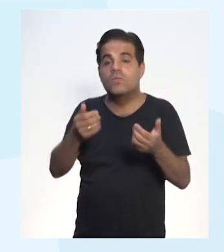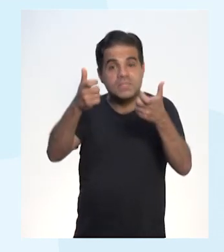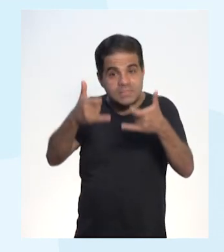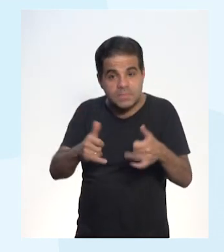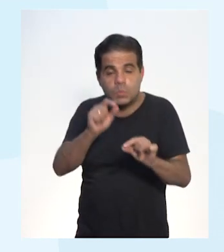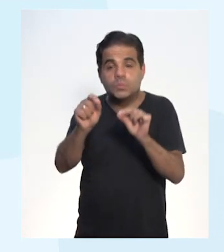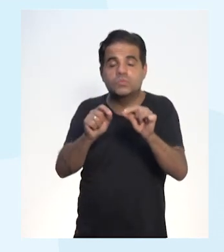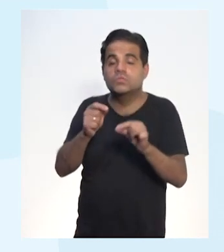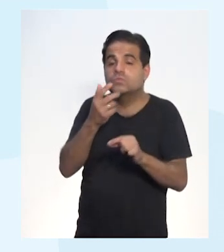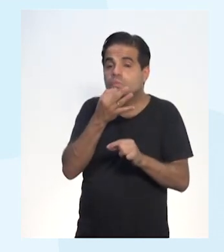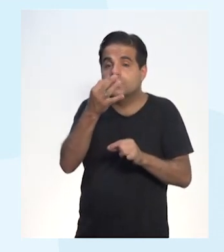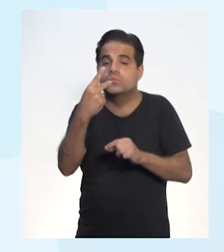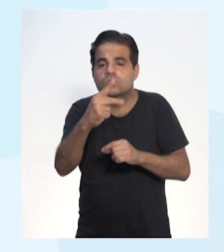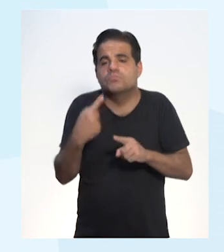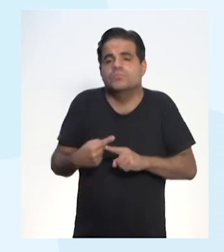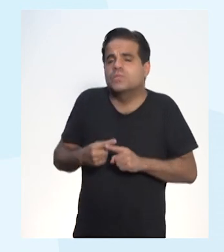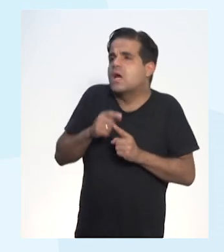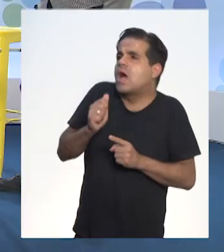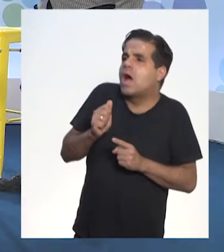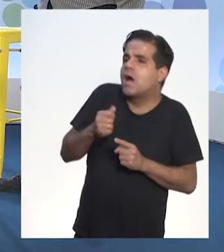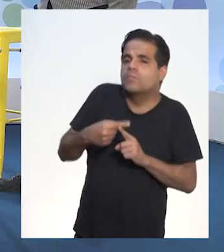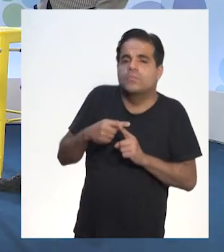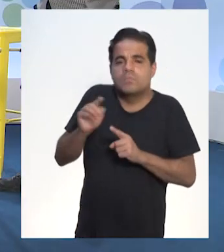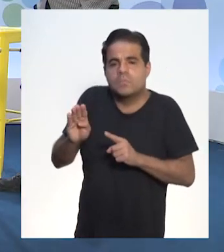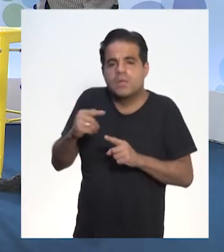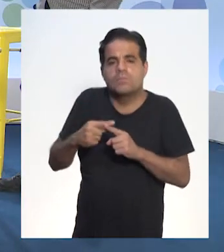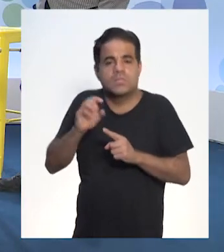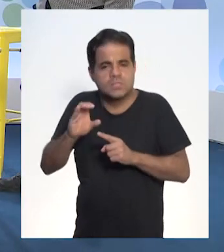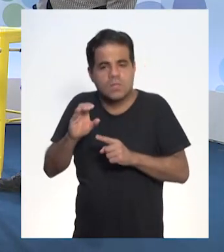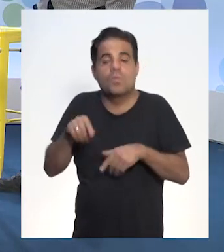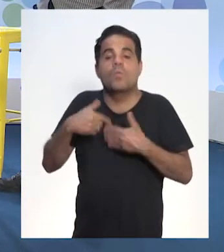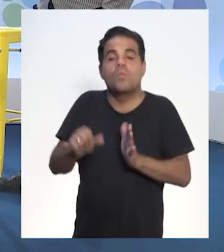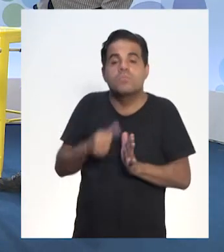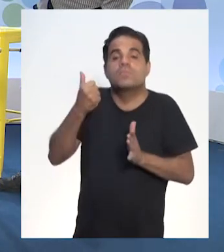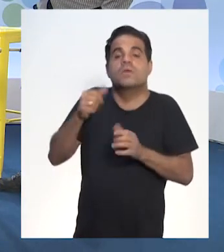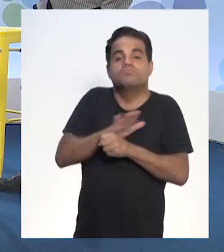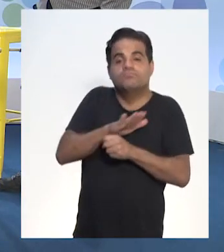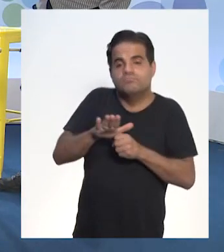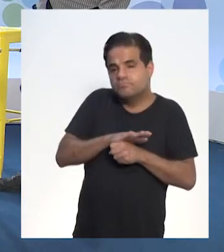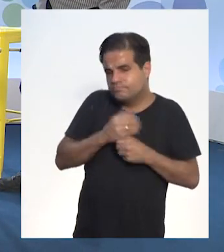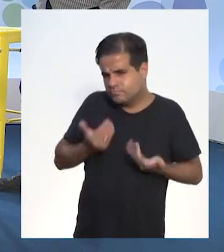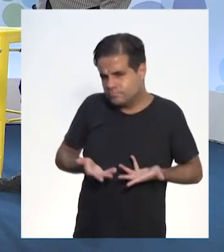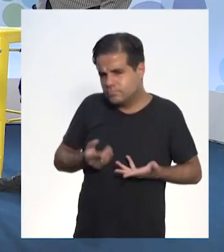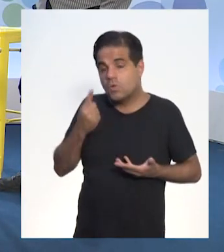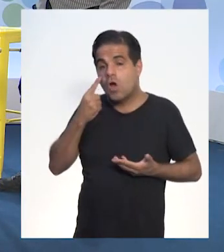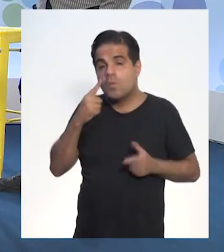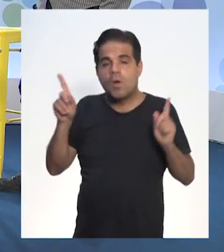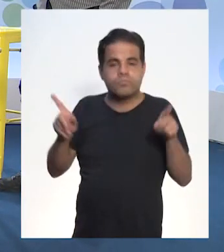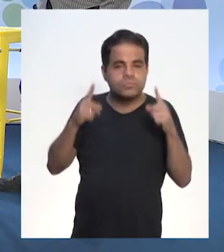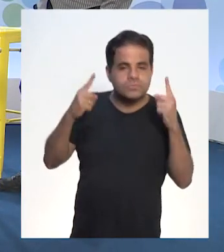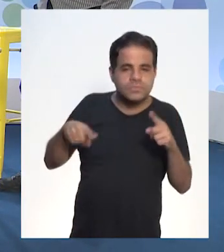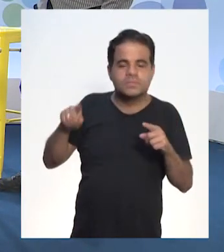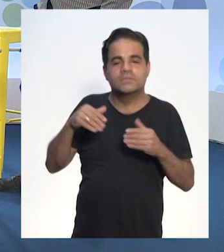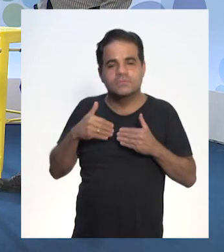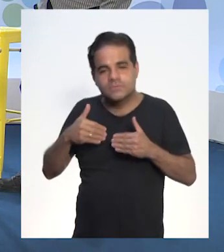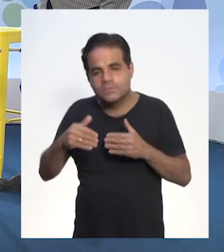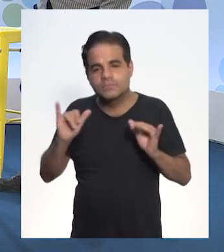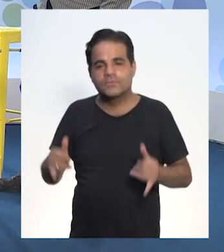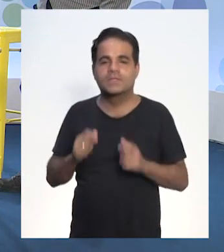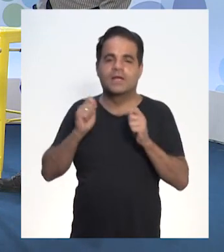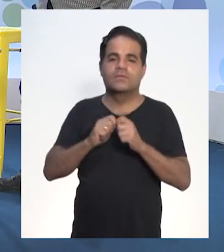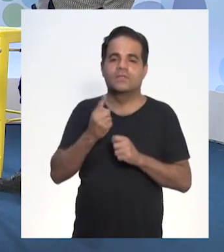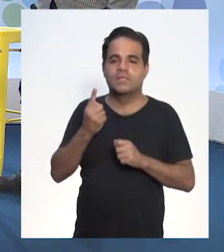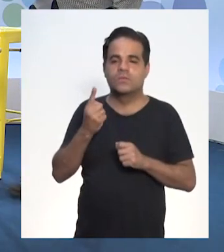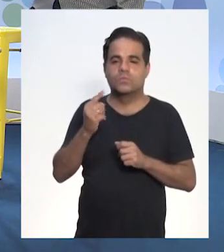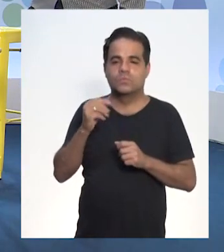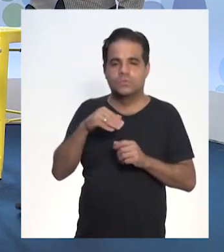coloca o motivo e qual que vai encher primeiro, né? Isso aí. Vamos lá, pessoal, vamos lá. Põe aí a musiquinha de fundo, para